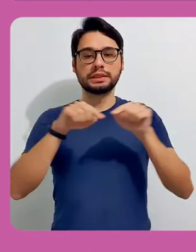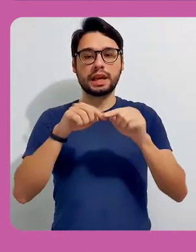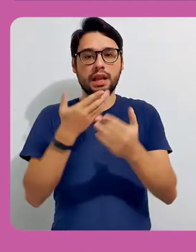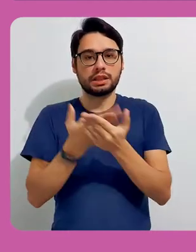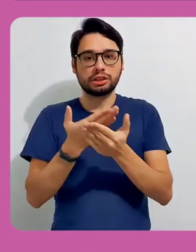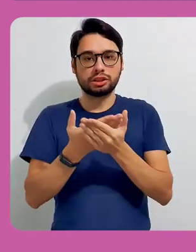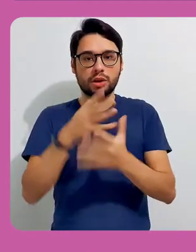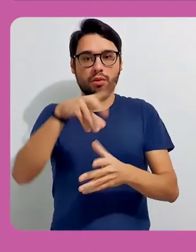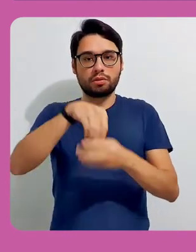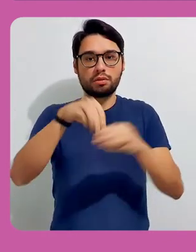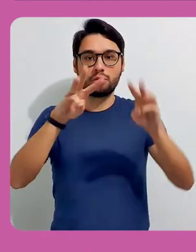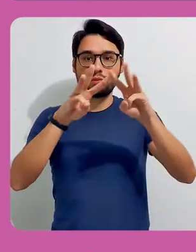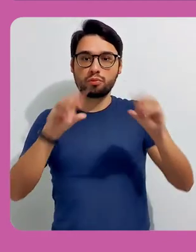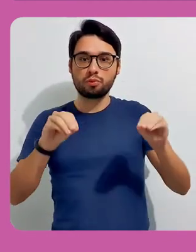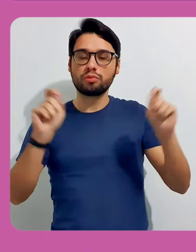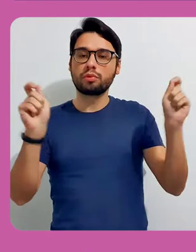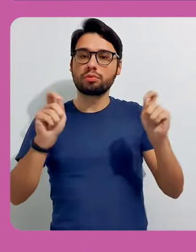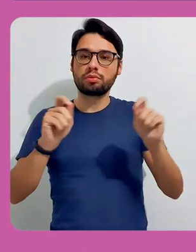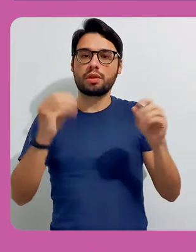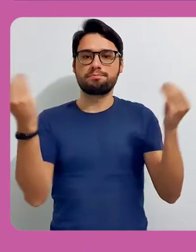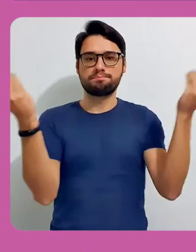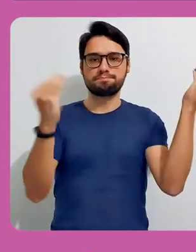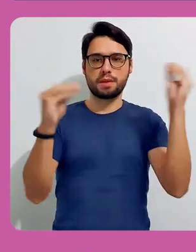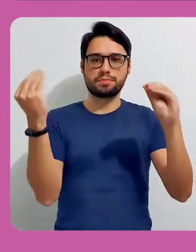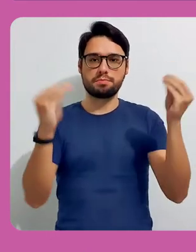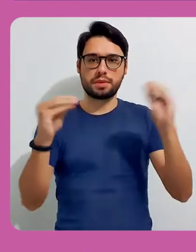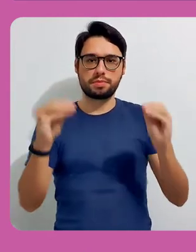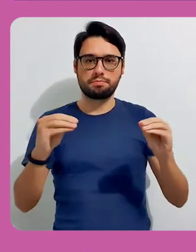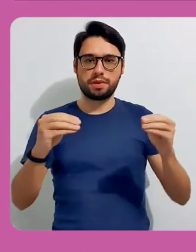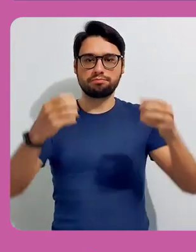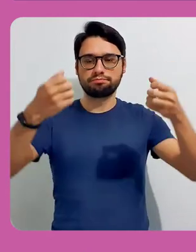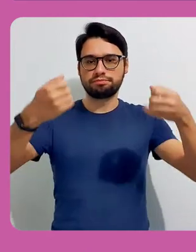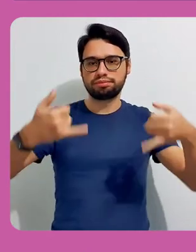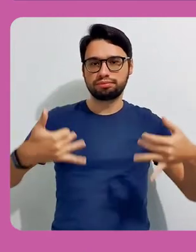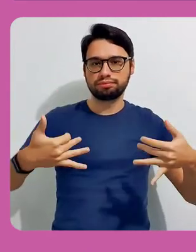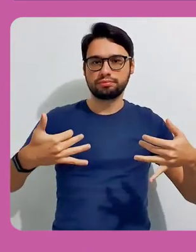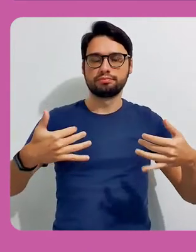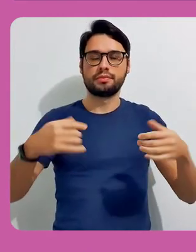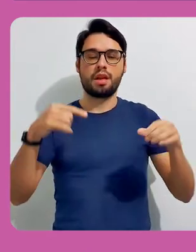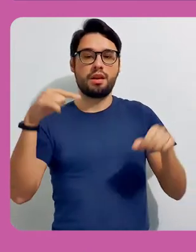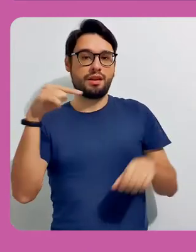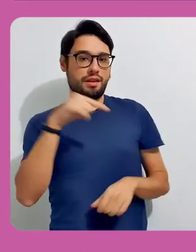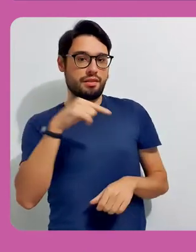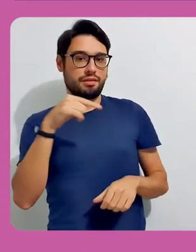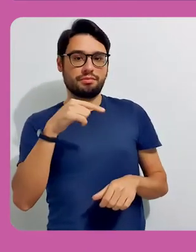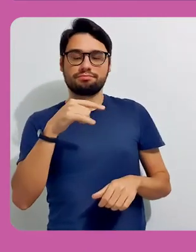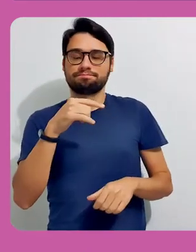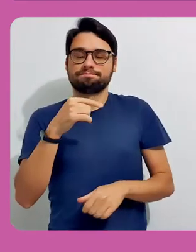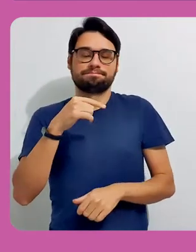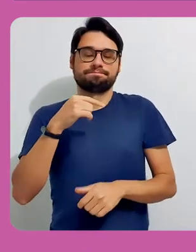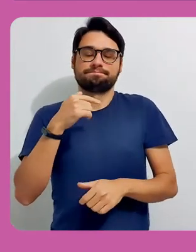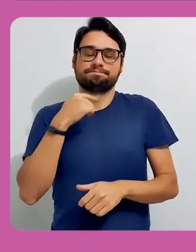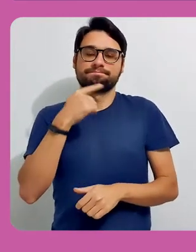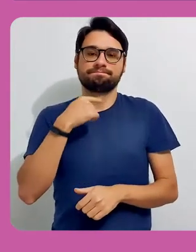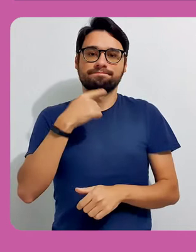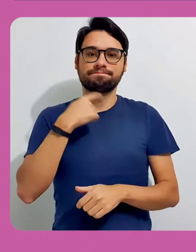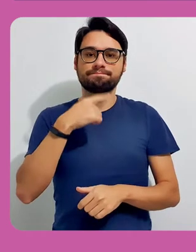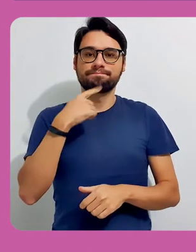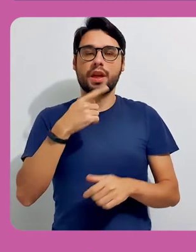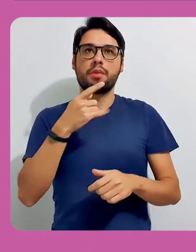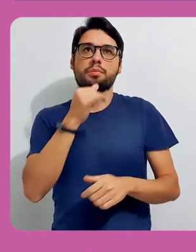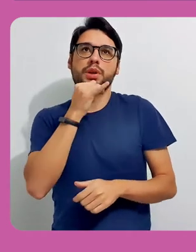informação na sua sala e não permite que seja avaliado e se esse recurso